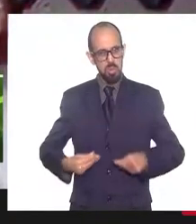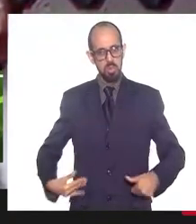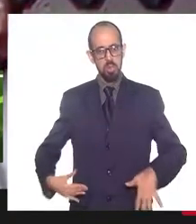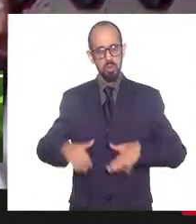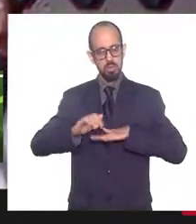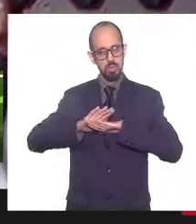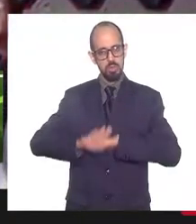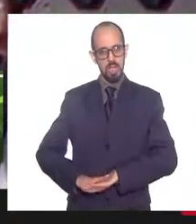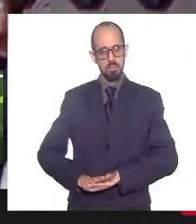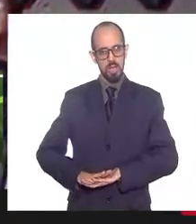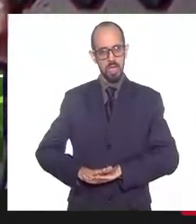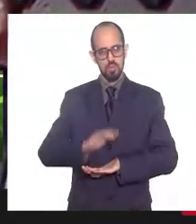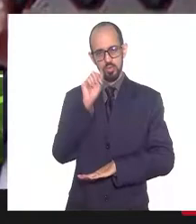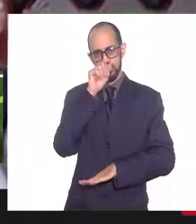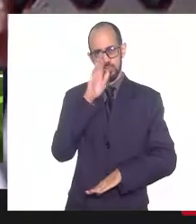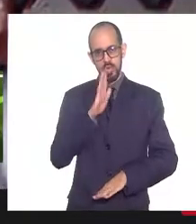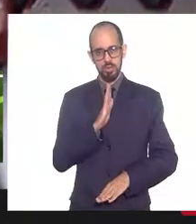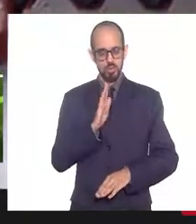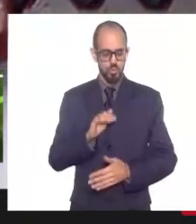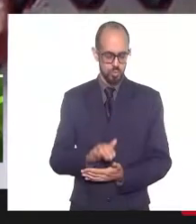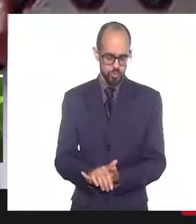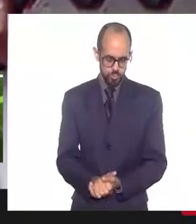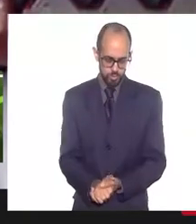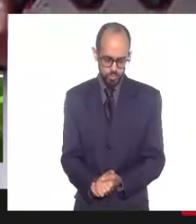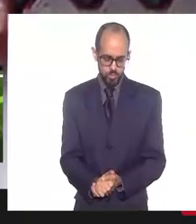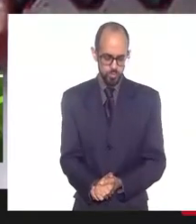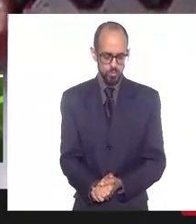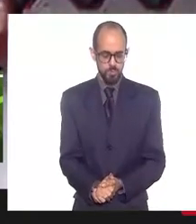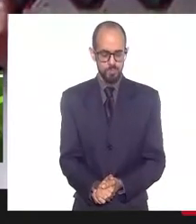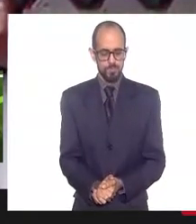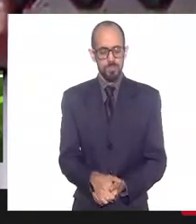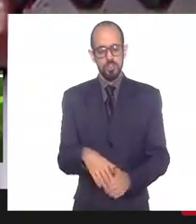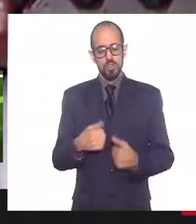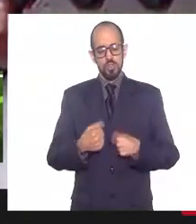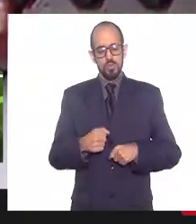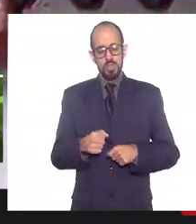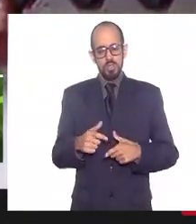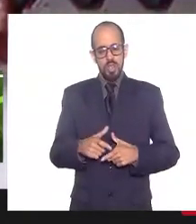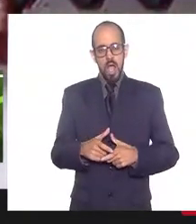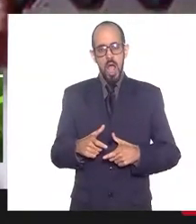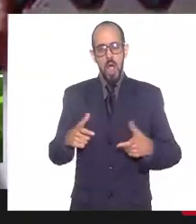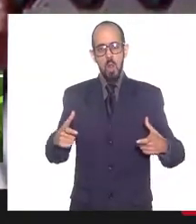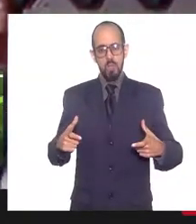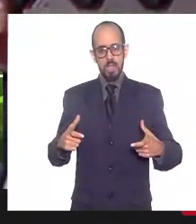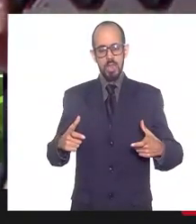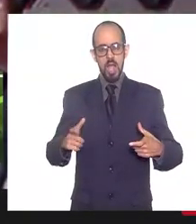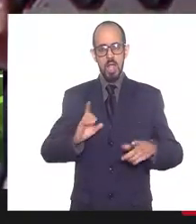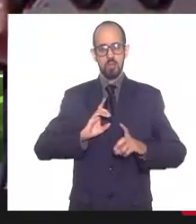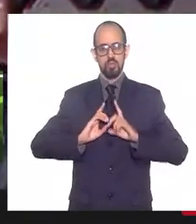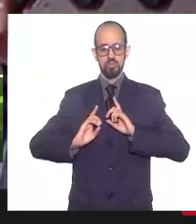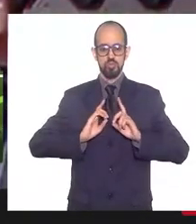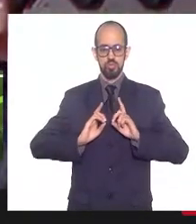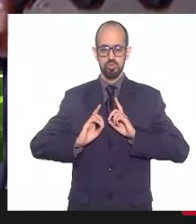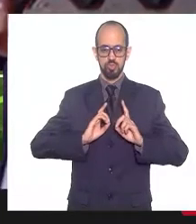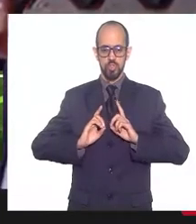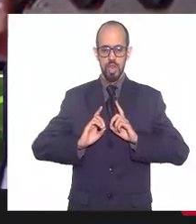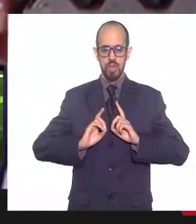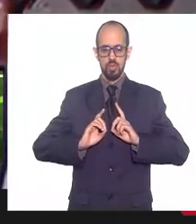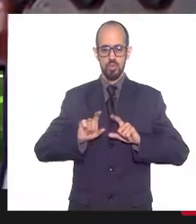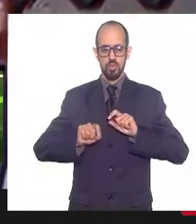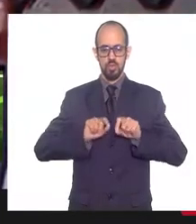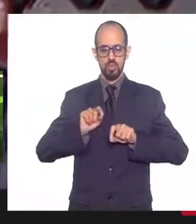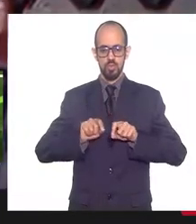Então, a gente precisa ampliar, deputada Marta Rocha, um diálogo com